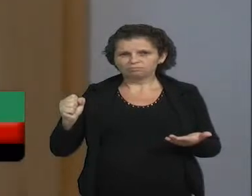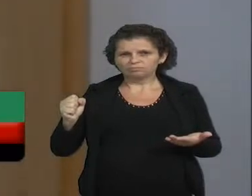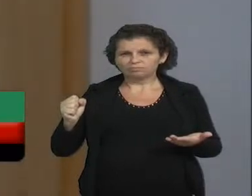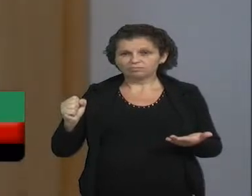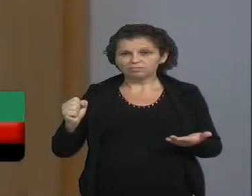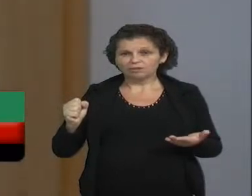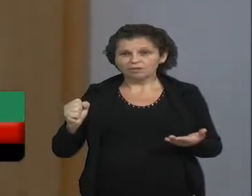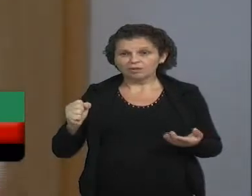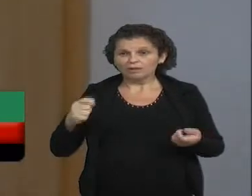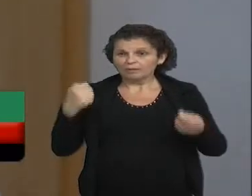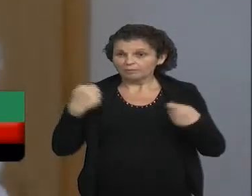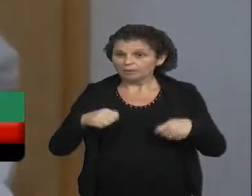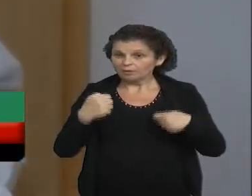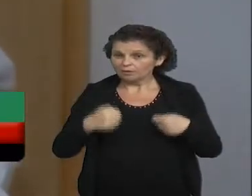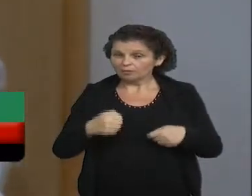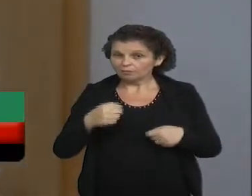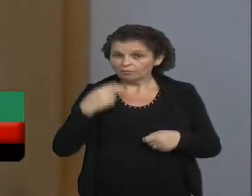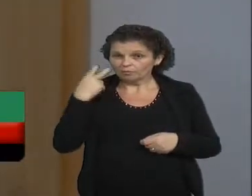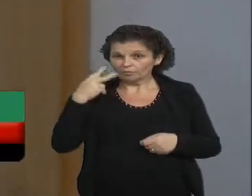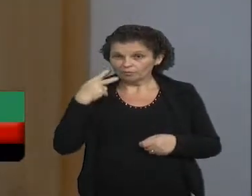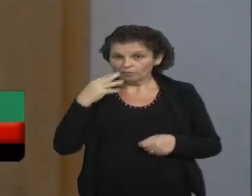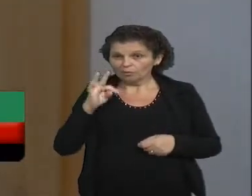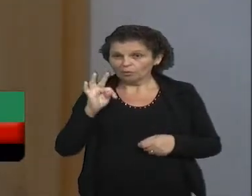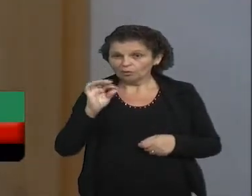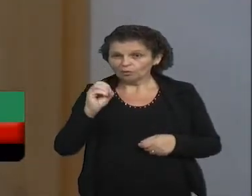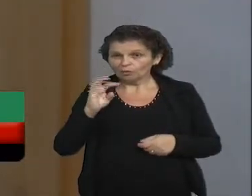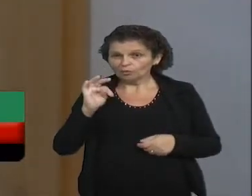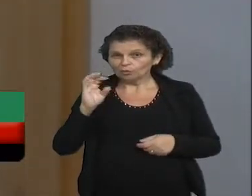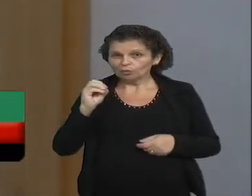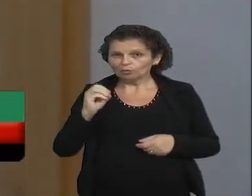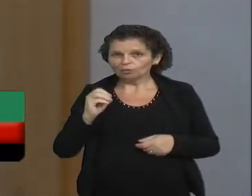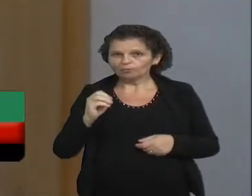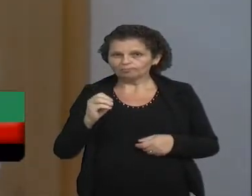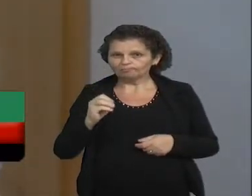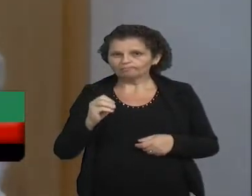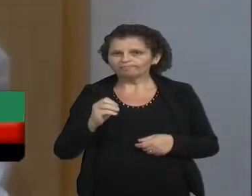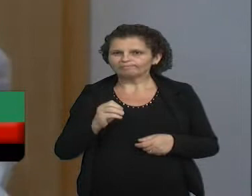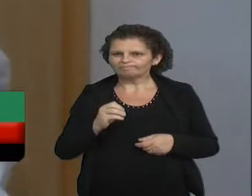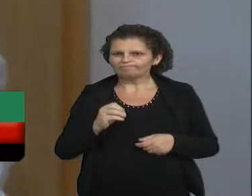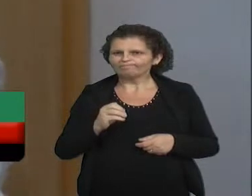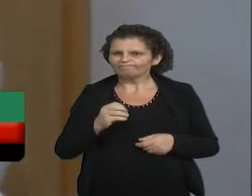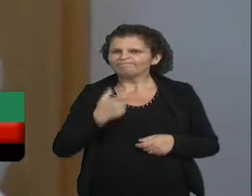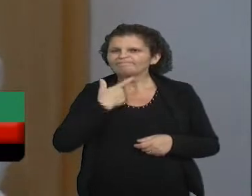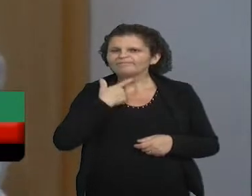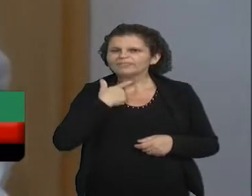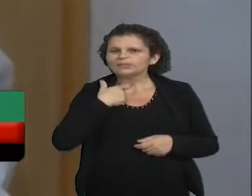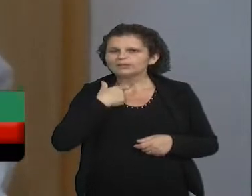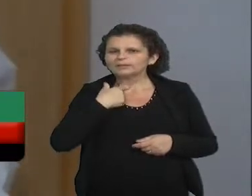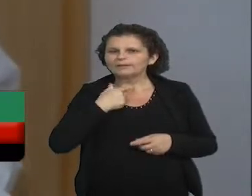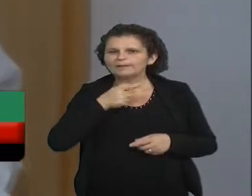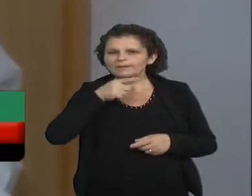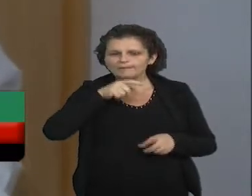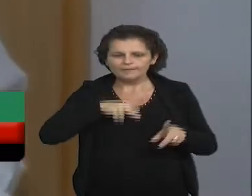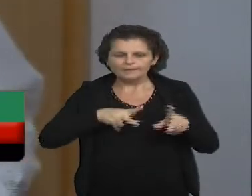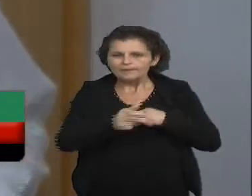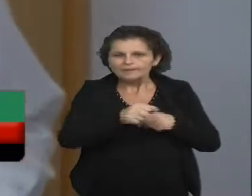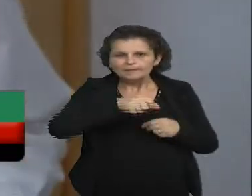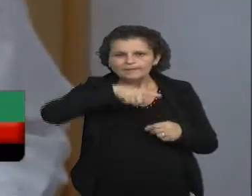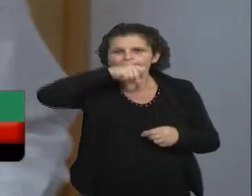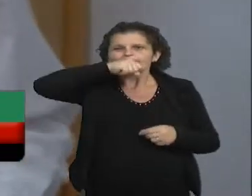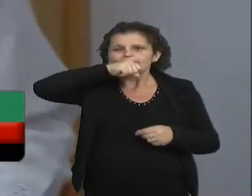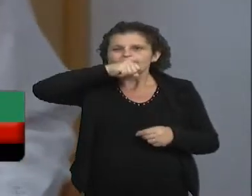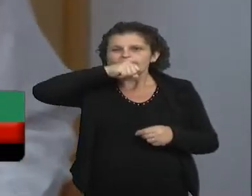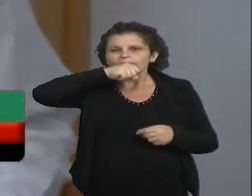Está na hora, vereador Adalto Totoi, é bem isso que o senhor está falando. Bem isso a vontade que dá. Quem